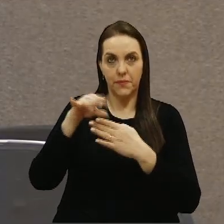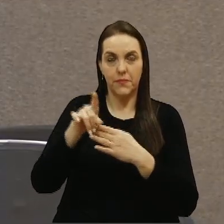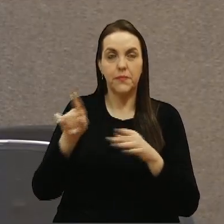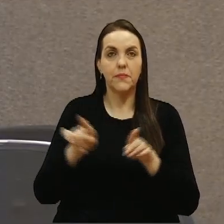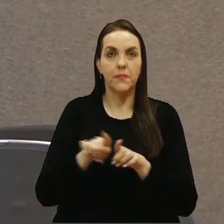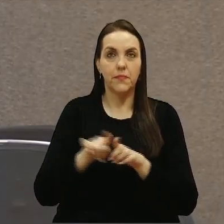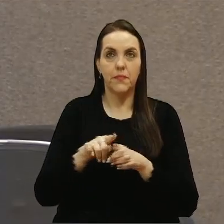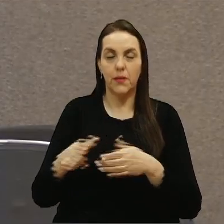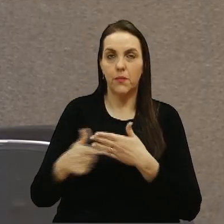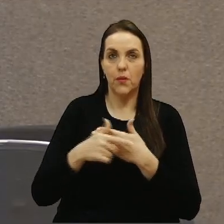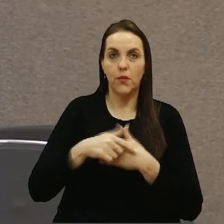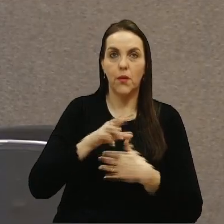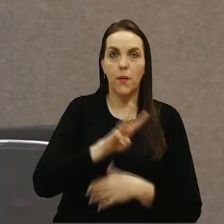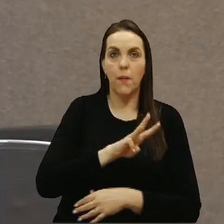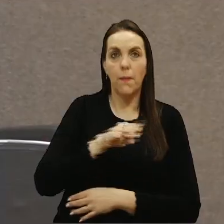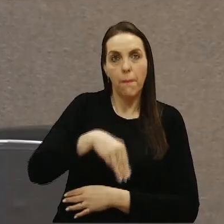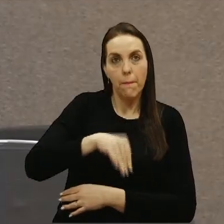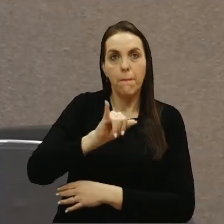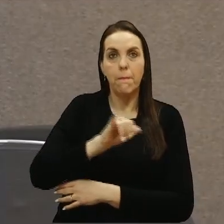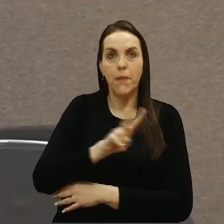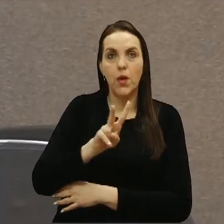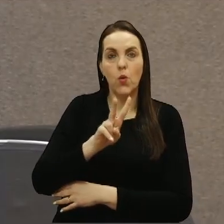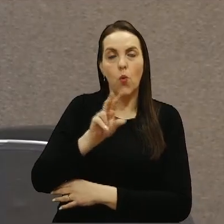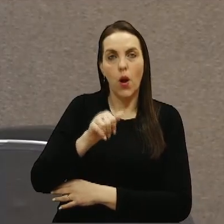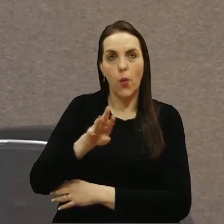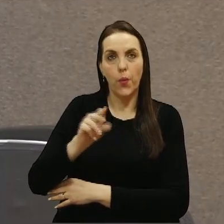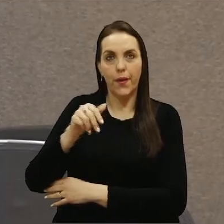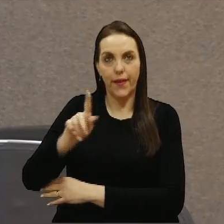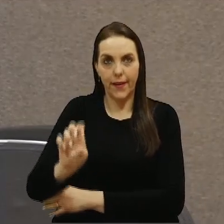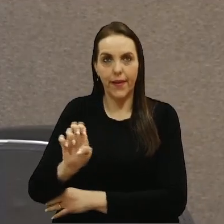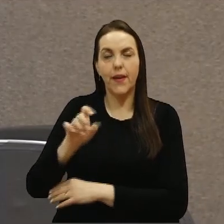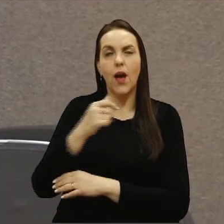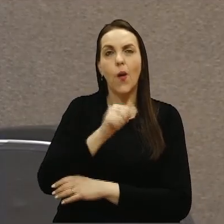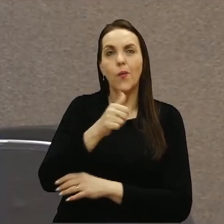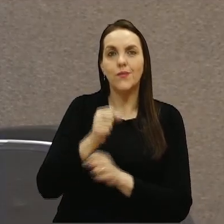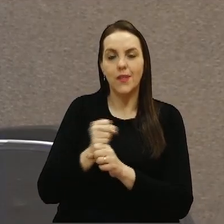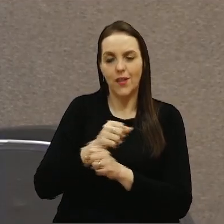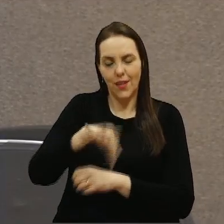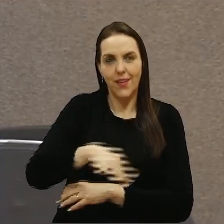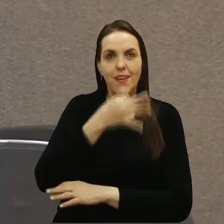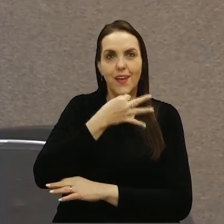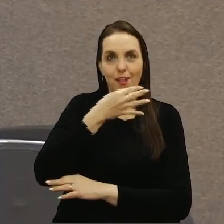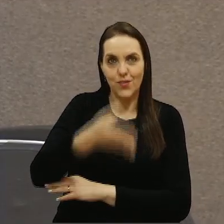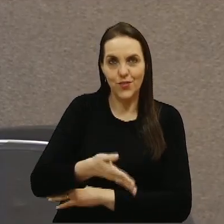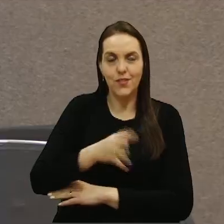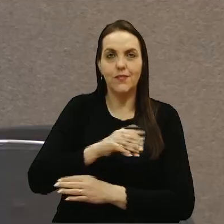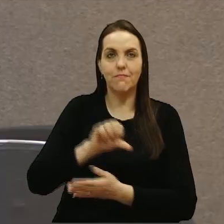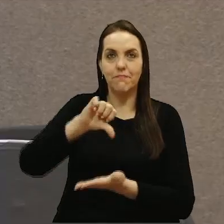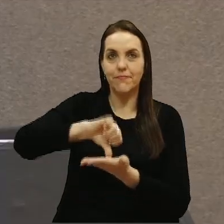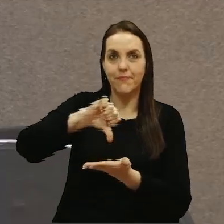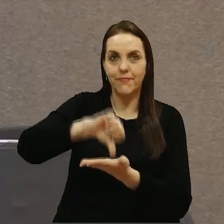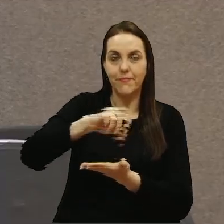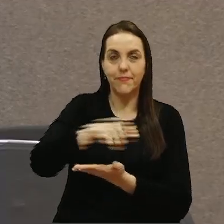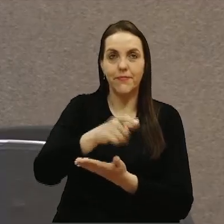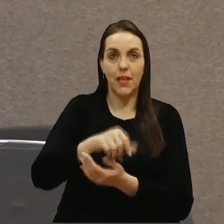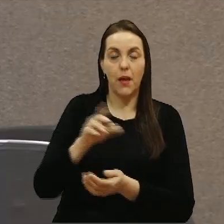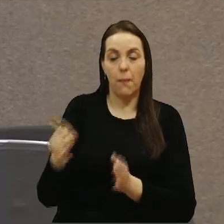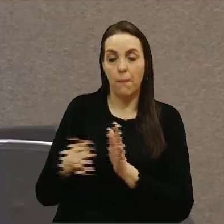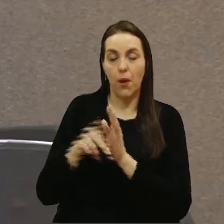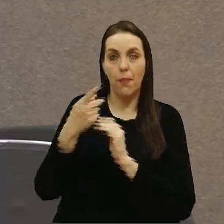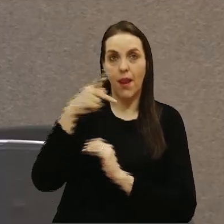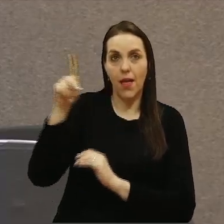proprietário da Mil Walker, há 11 anos aqui em Caxias do Sul tem sede, uma empresa que tem sede, que a matriz é lá nos Estados Unidos.